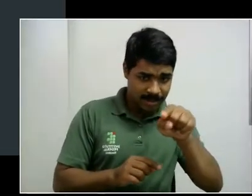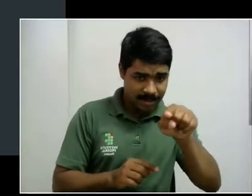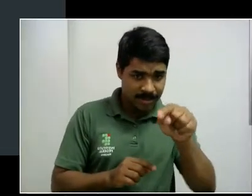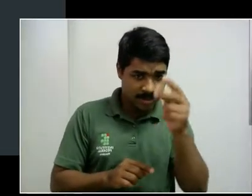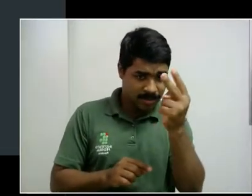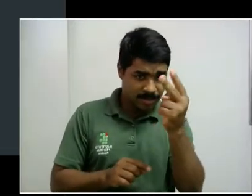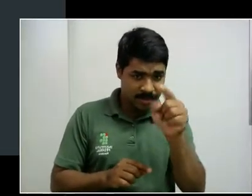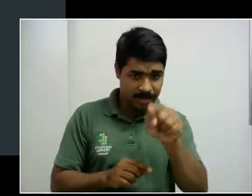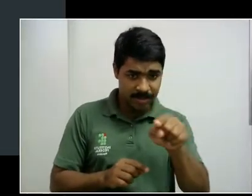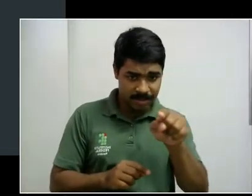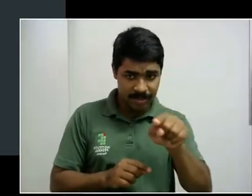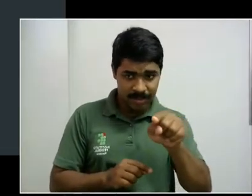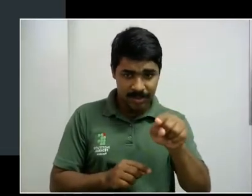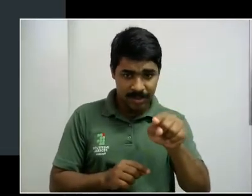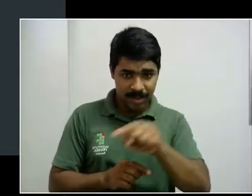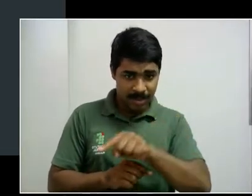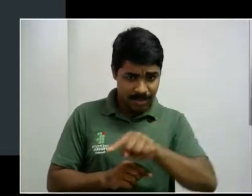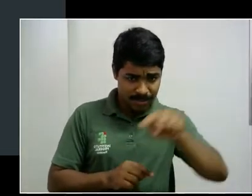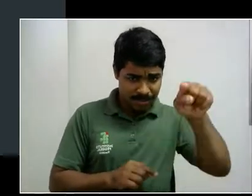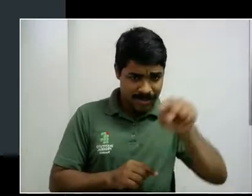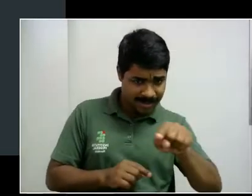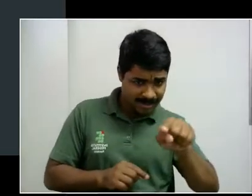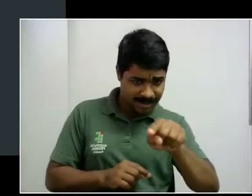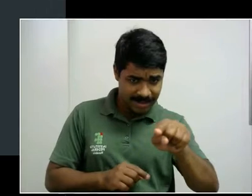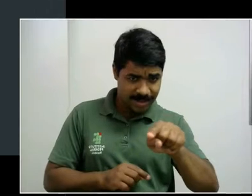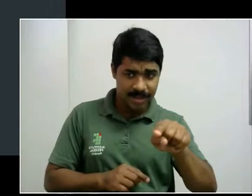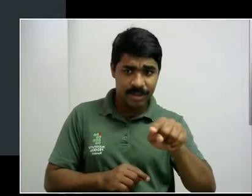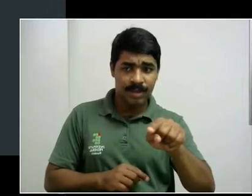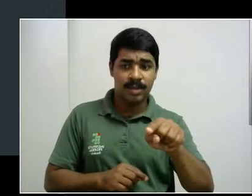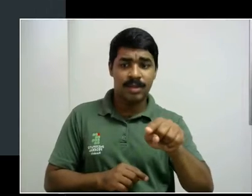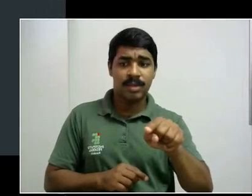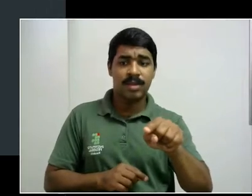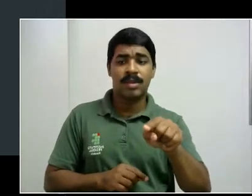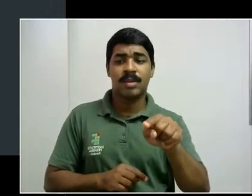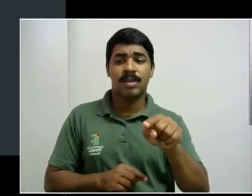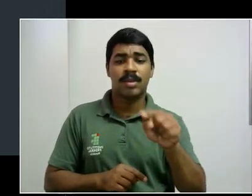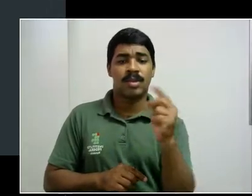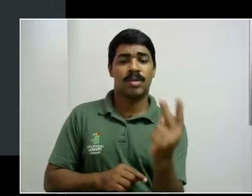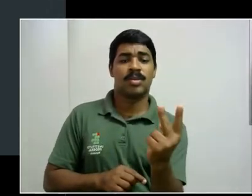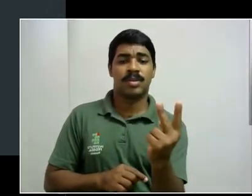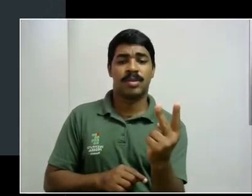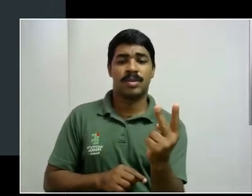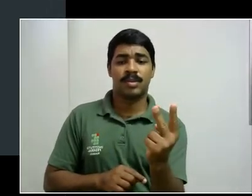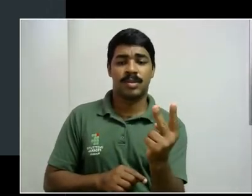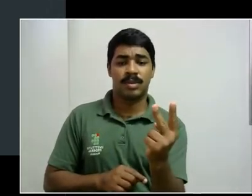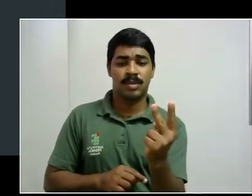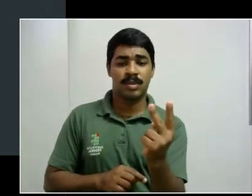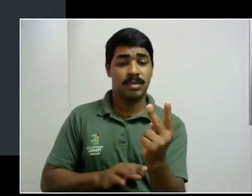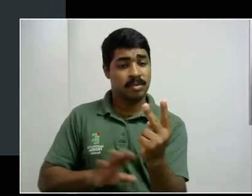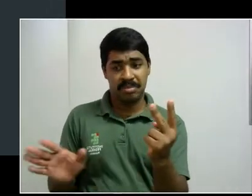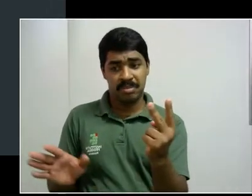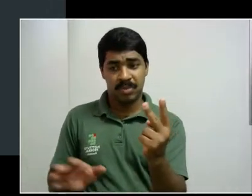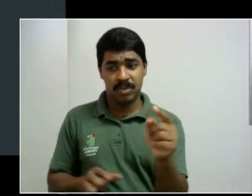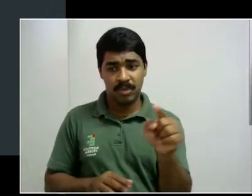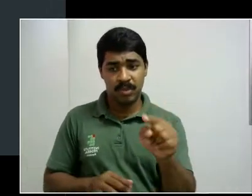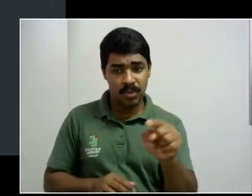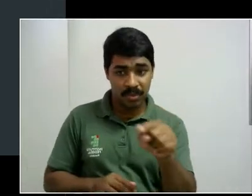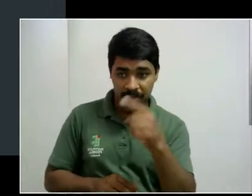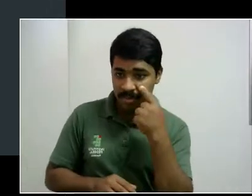Onde é que ela corta o zero da função? Onde é que ela corta o eixo x? No ponto aqui, ó, no ponto 2. Então você vai fazer uma bolinha